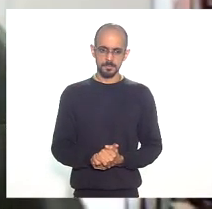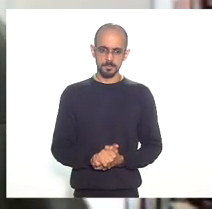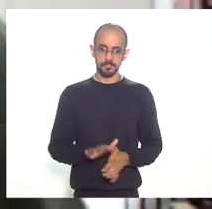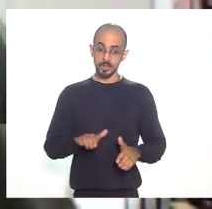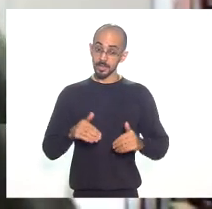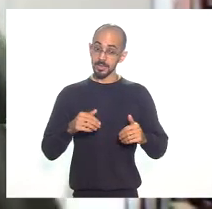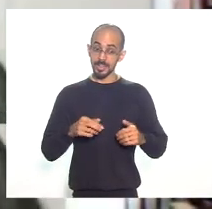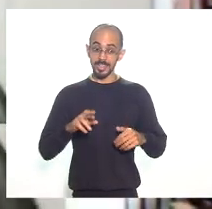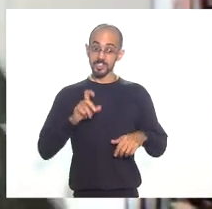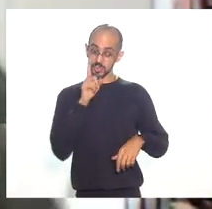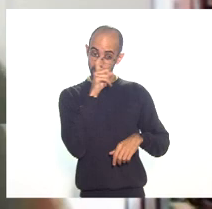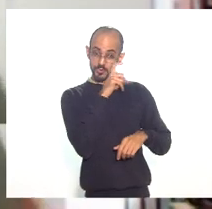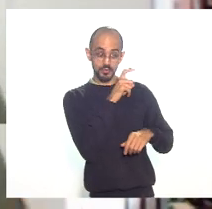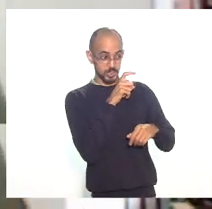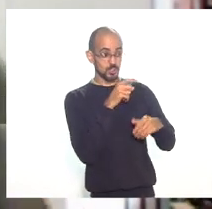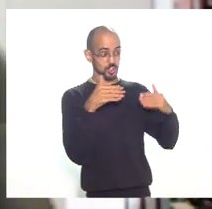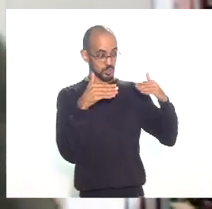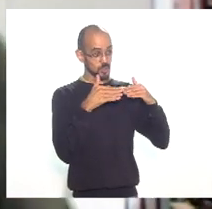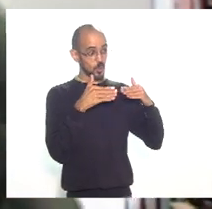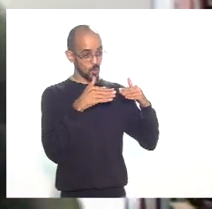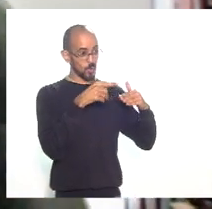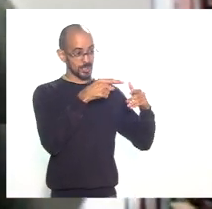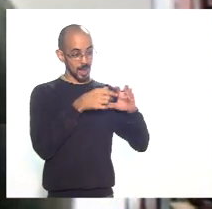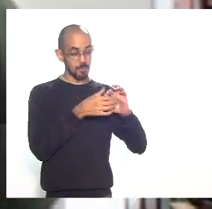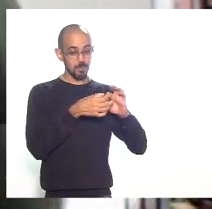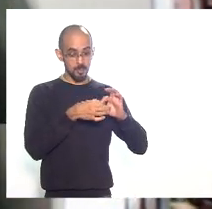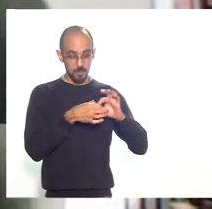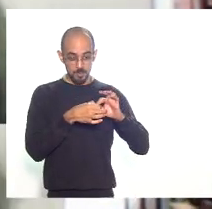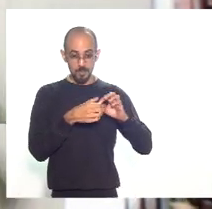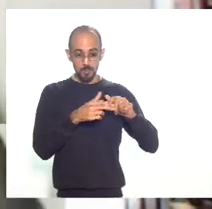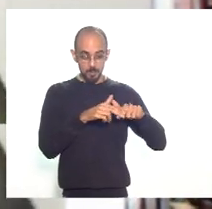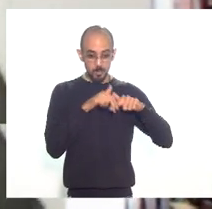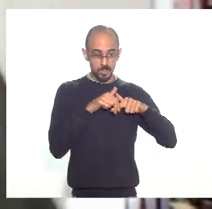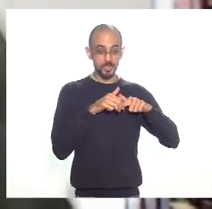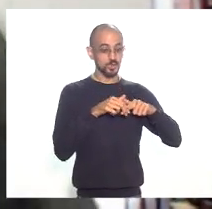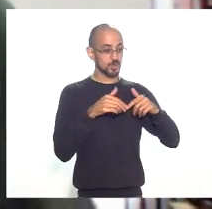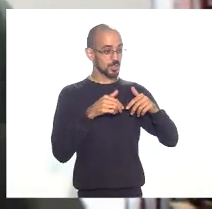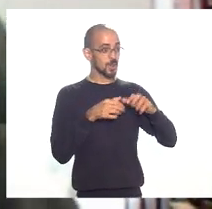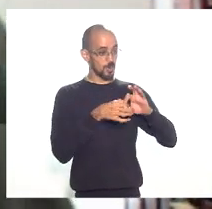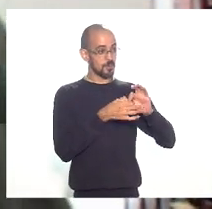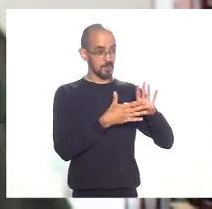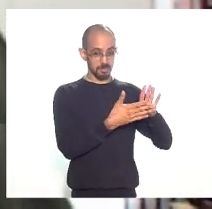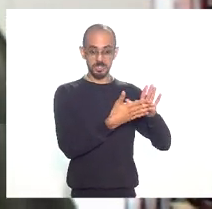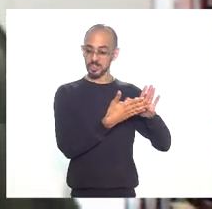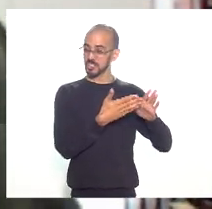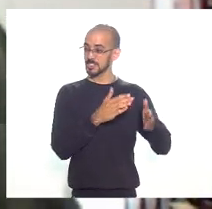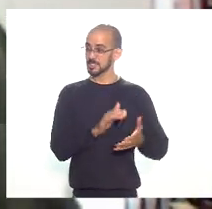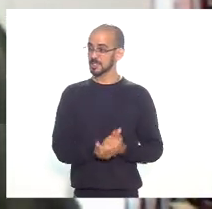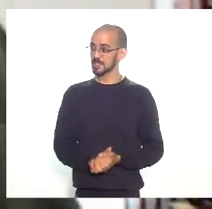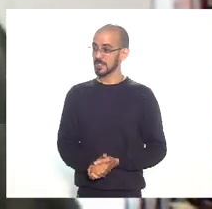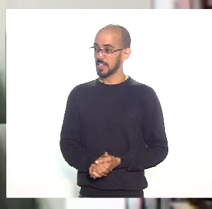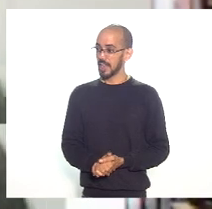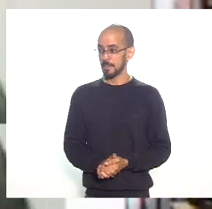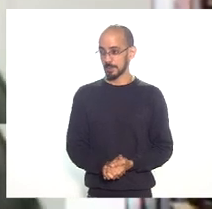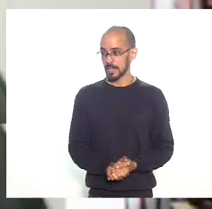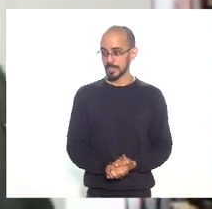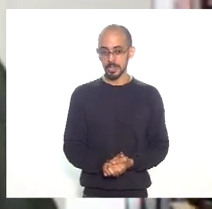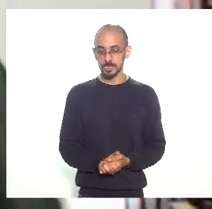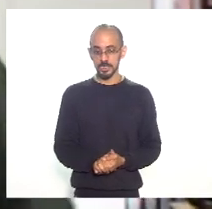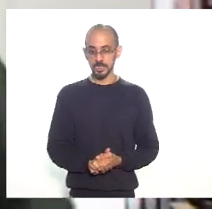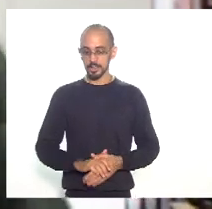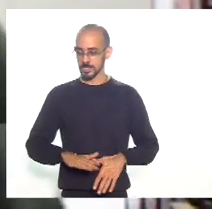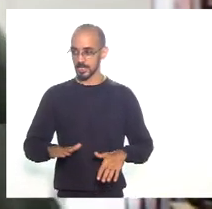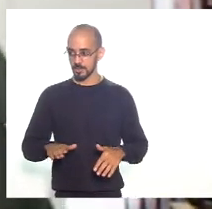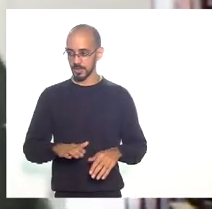concordar que eu até permitisse a parte do deputado para que a gente tivesse essa oportunidade. E eu concluo, presidente, destacando que